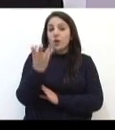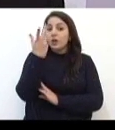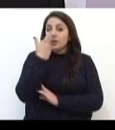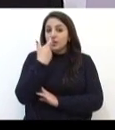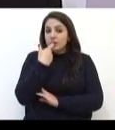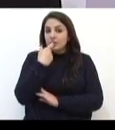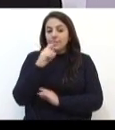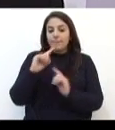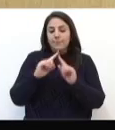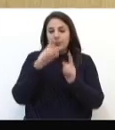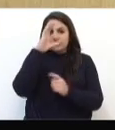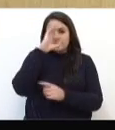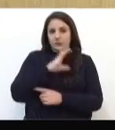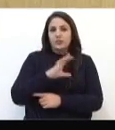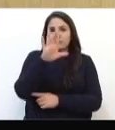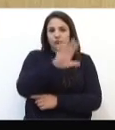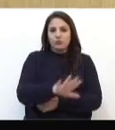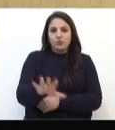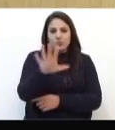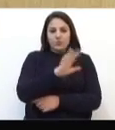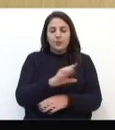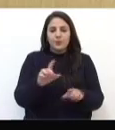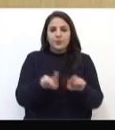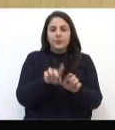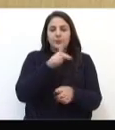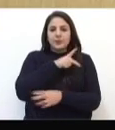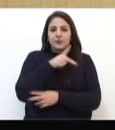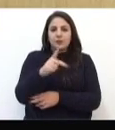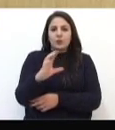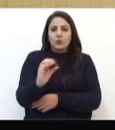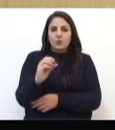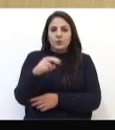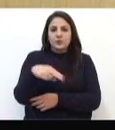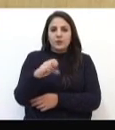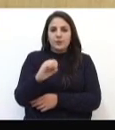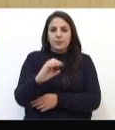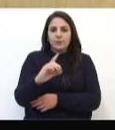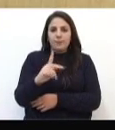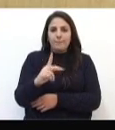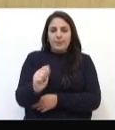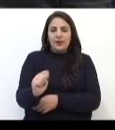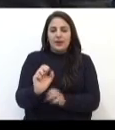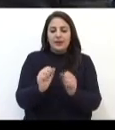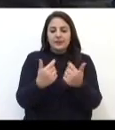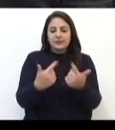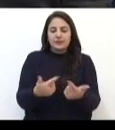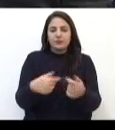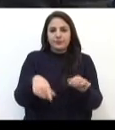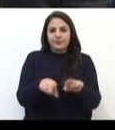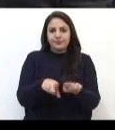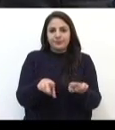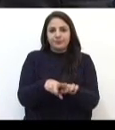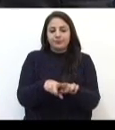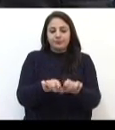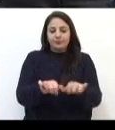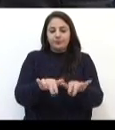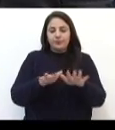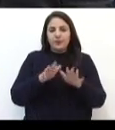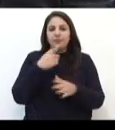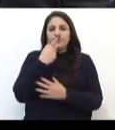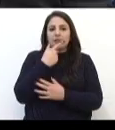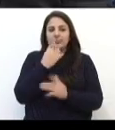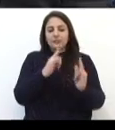crianças, o cidadão em geral. Presidente do Concepro destaca ações na Tribuna Popular. Ele lembrou que a entidade